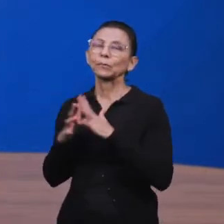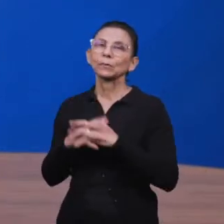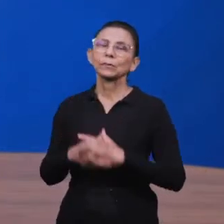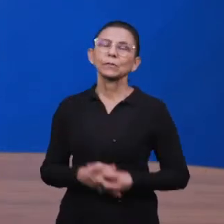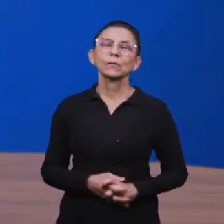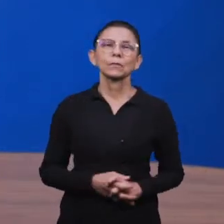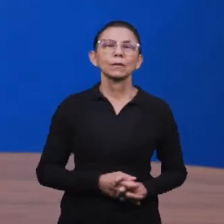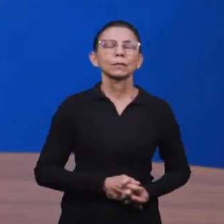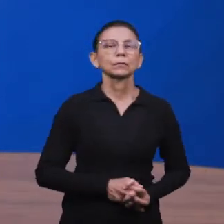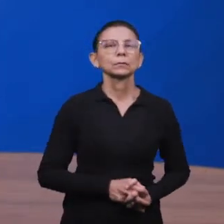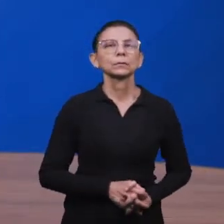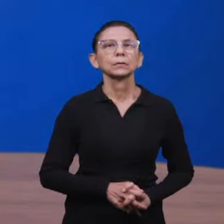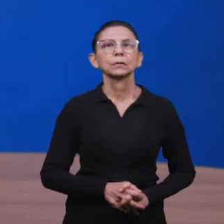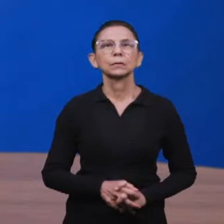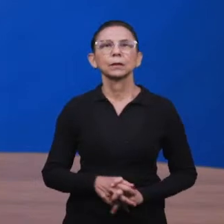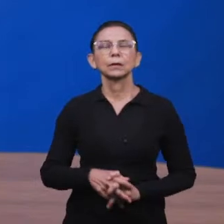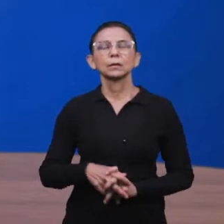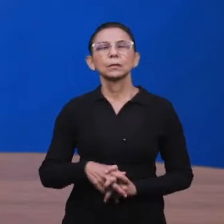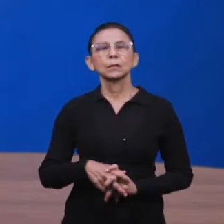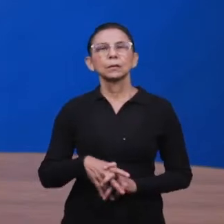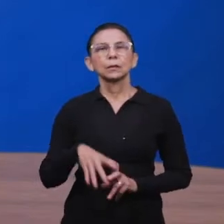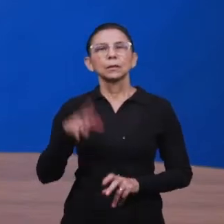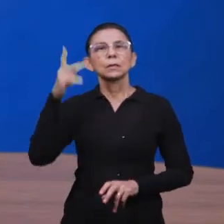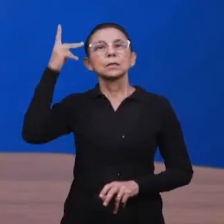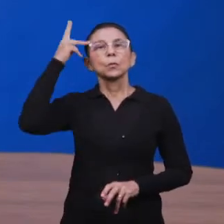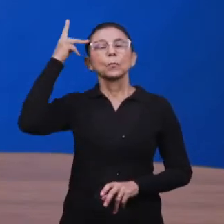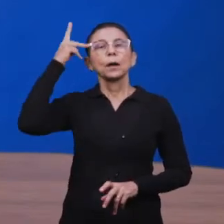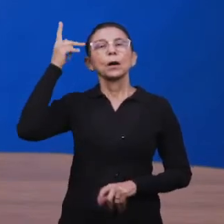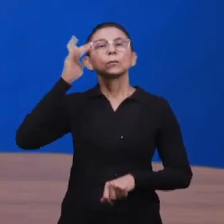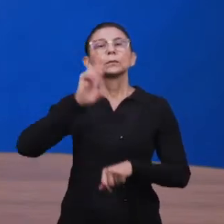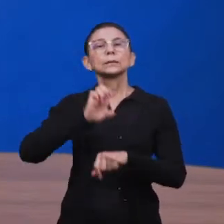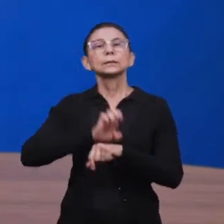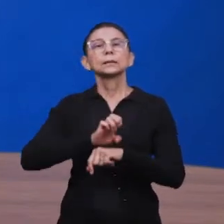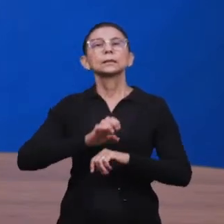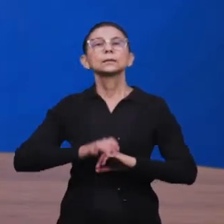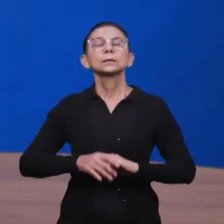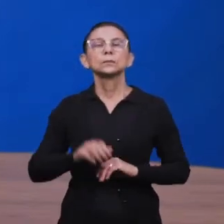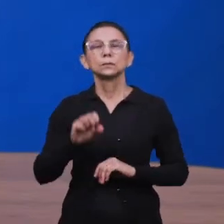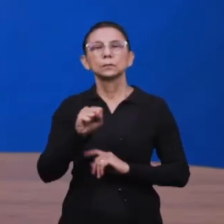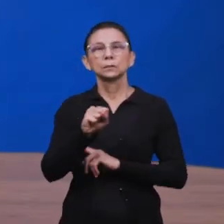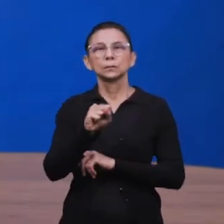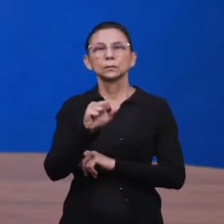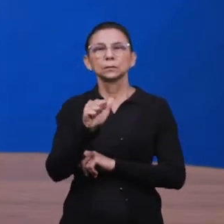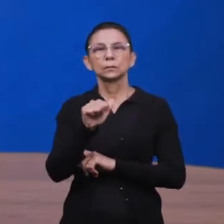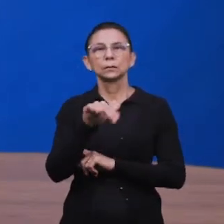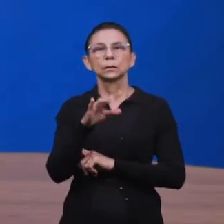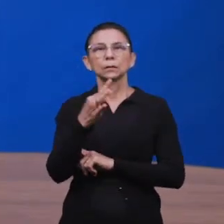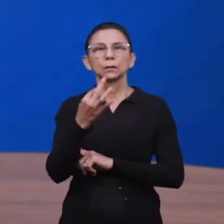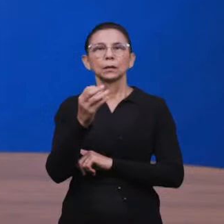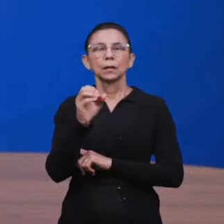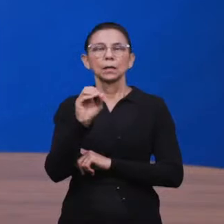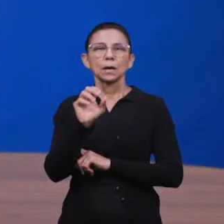nossa resposta a essa pergunta virá do estado de São Paulo, a nossa igreja lá em Santos, na cidade de Santos, e quem vai responder é